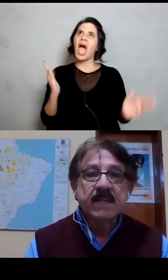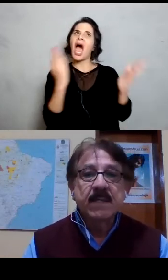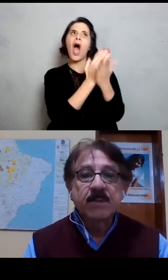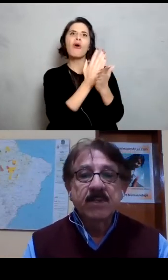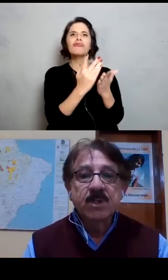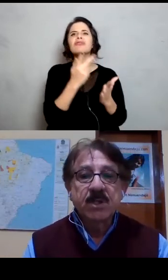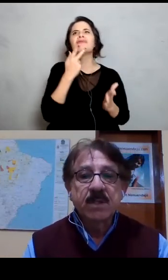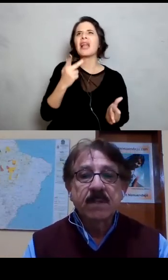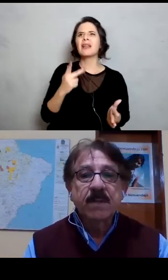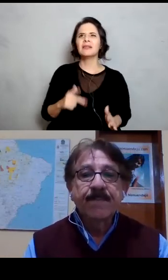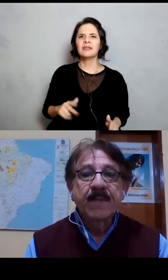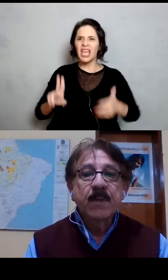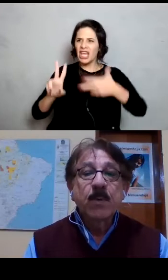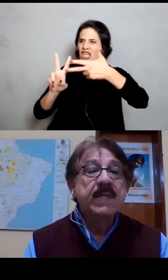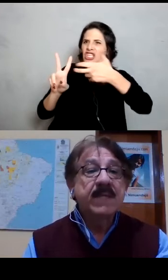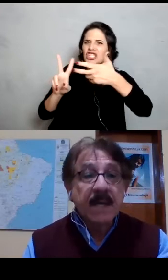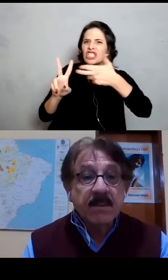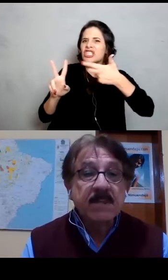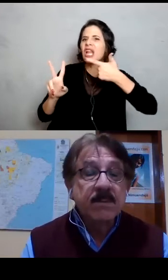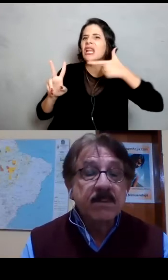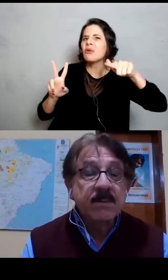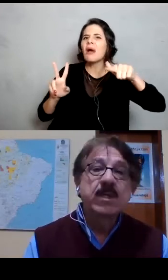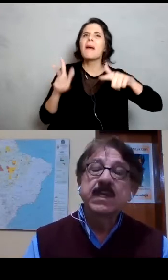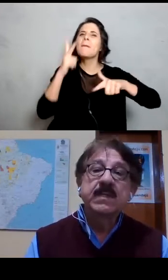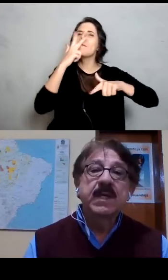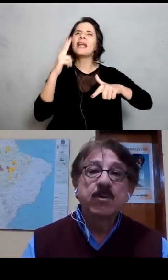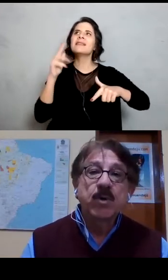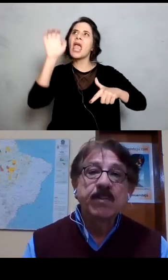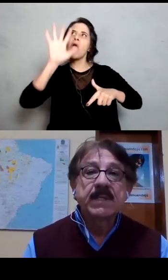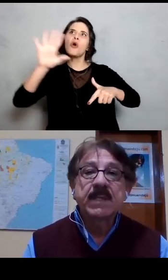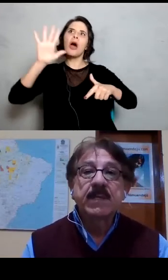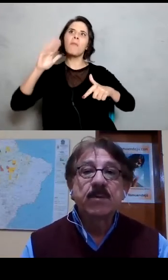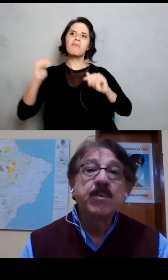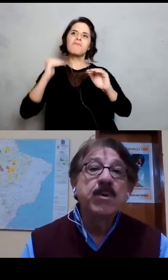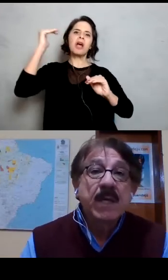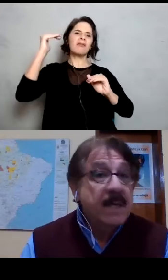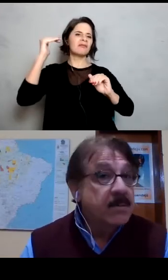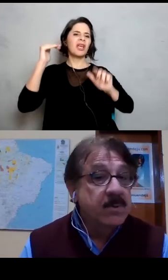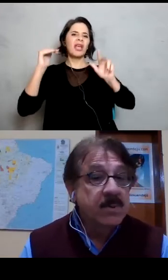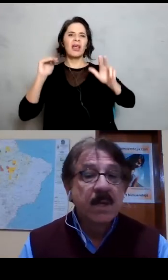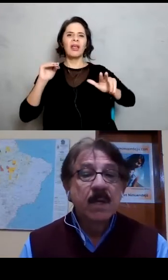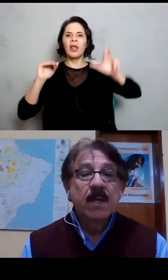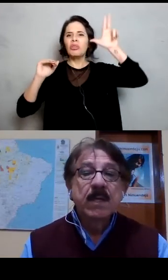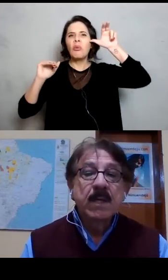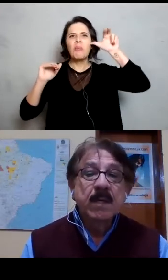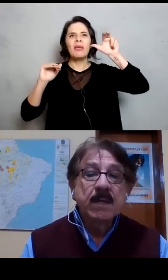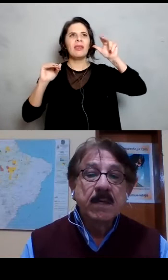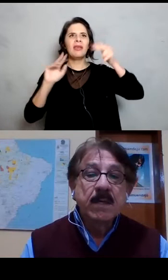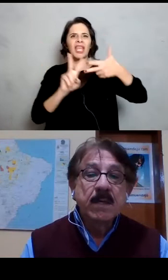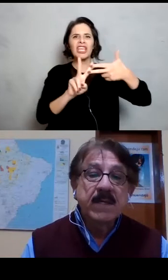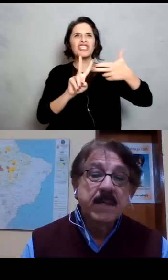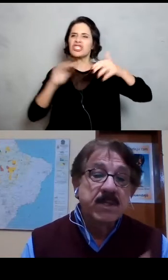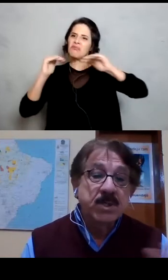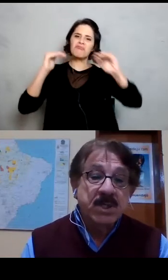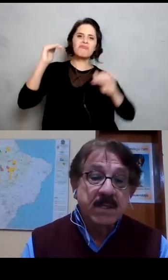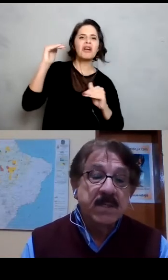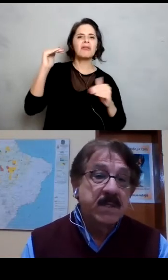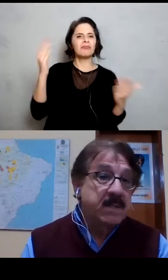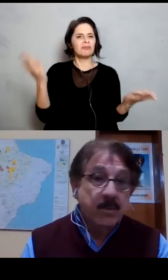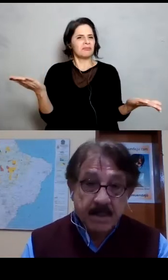preservar essas línguas indígenas? Quantas eram as línguas indígenas nesse território brasileiro em 1500? E as